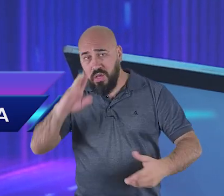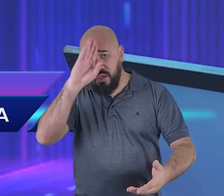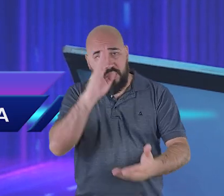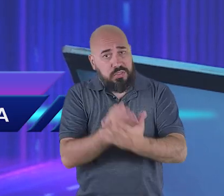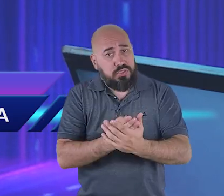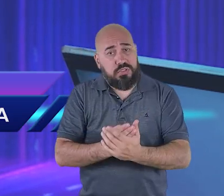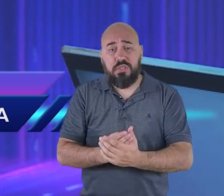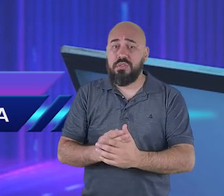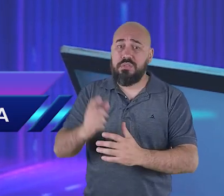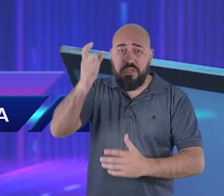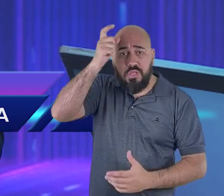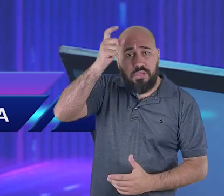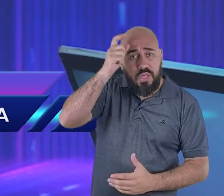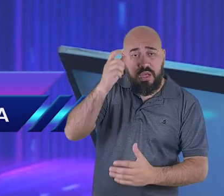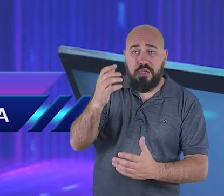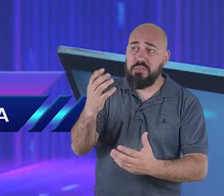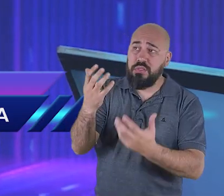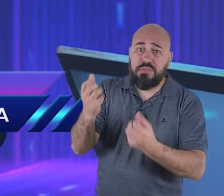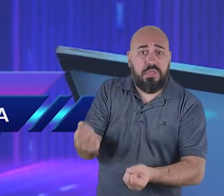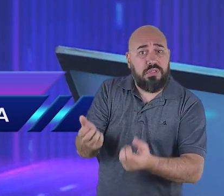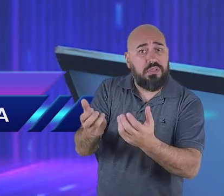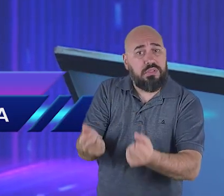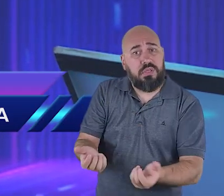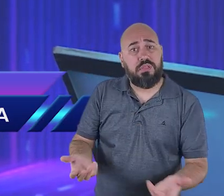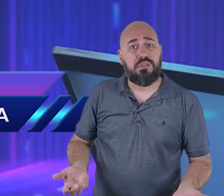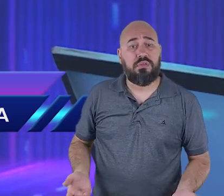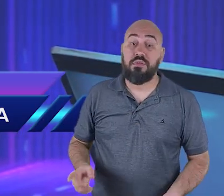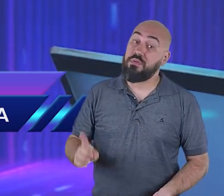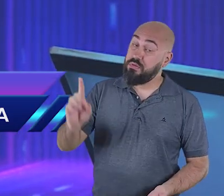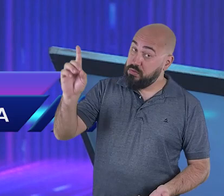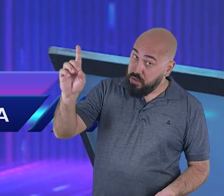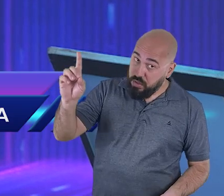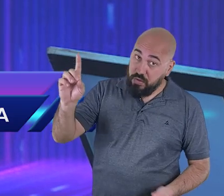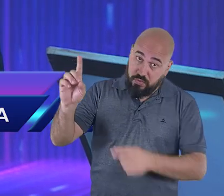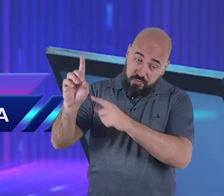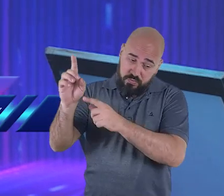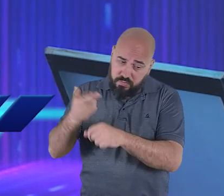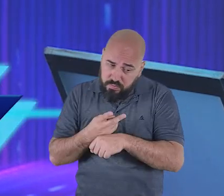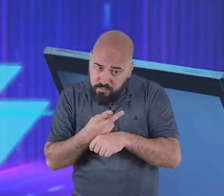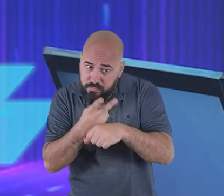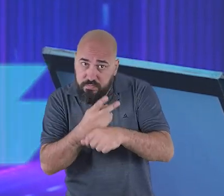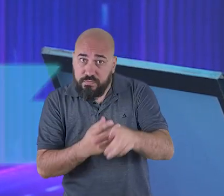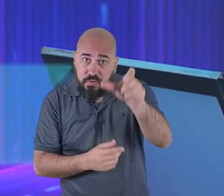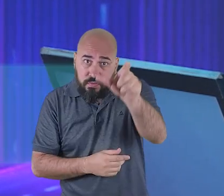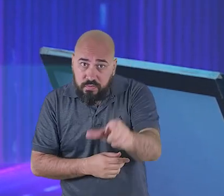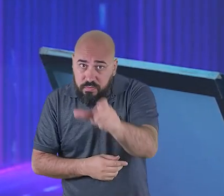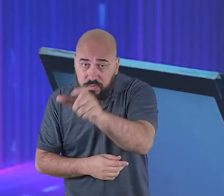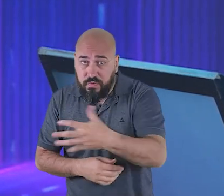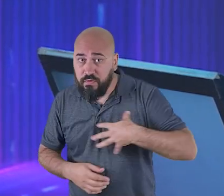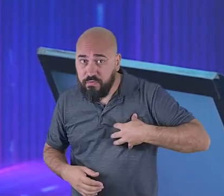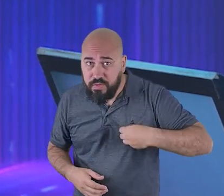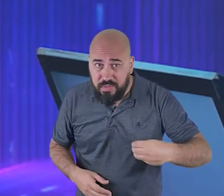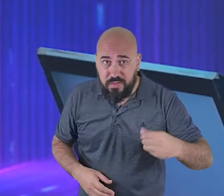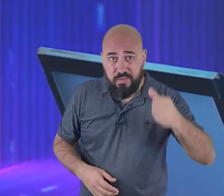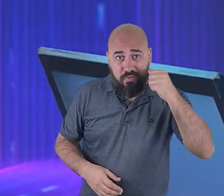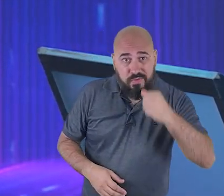diabo? Deus está constantemente em busca dos seus filhos e das suas